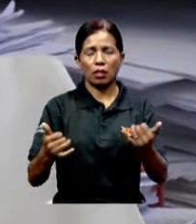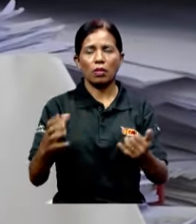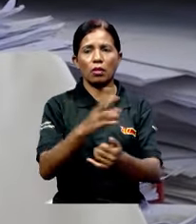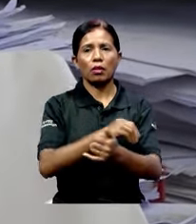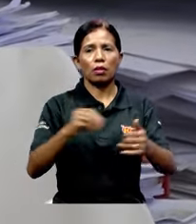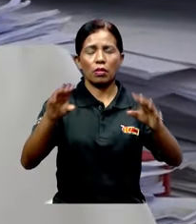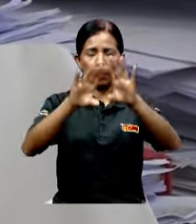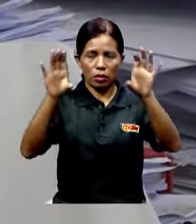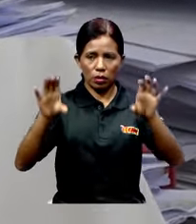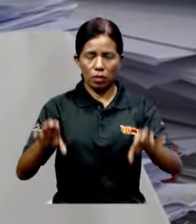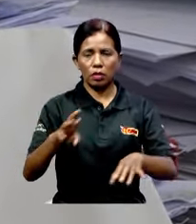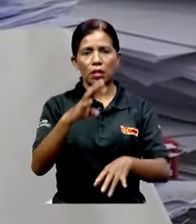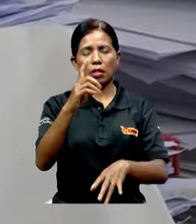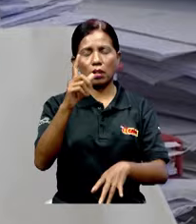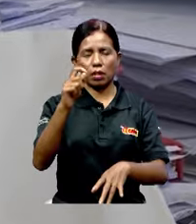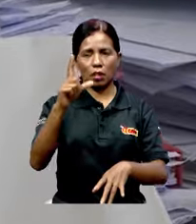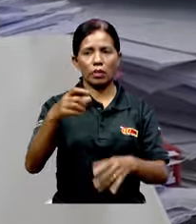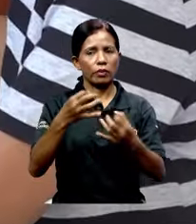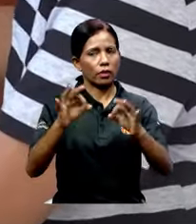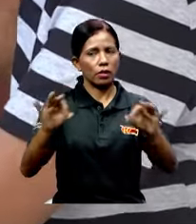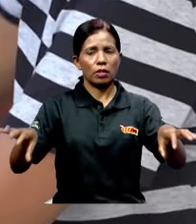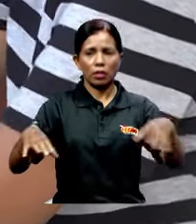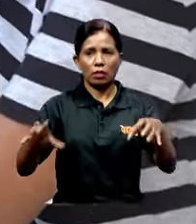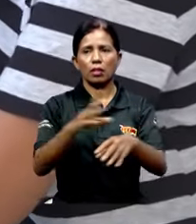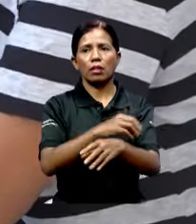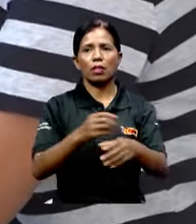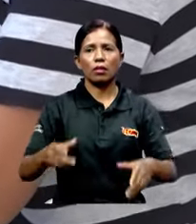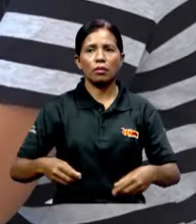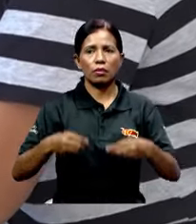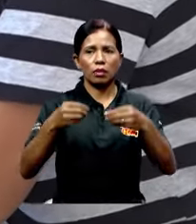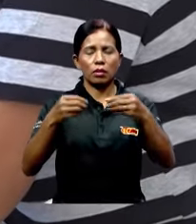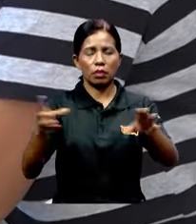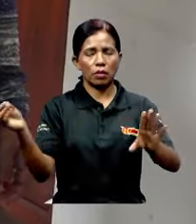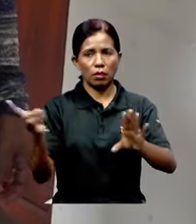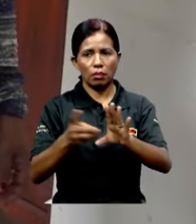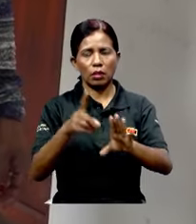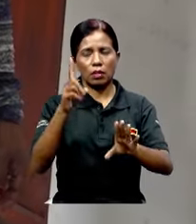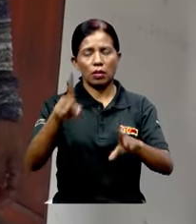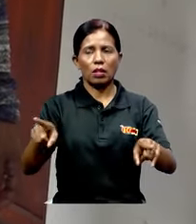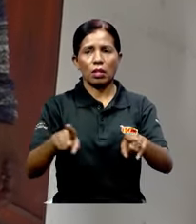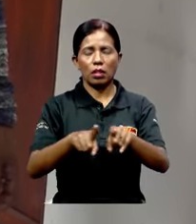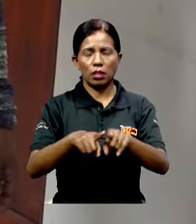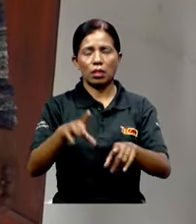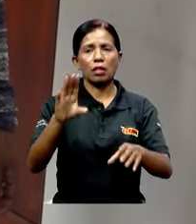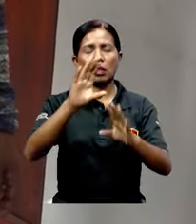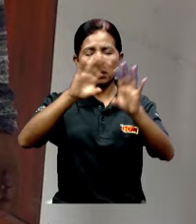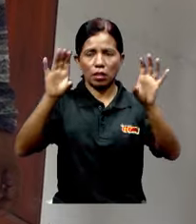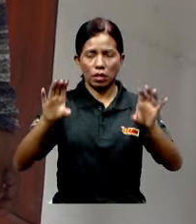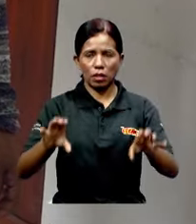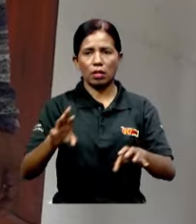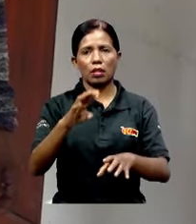certidão RDT lihotu. Tambane, Serviço Notariado oferece date documento ida nudar certidão RDT li